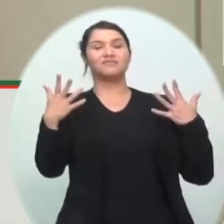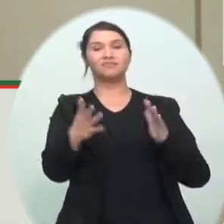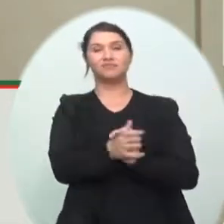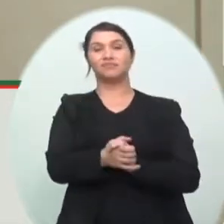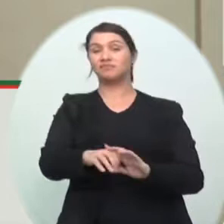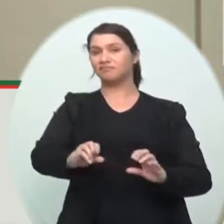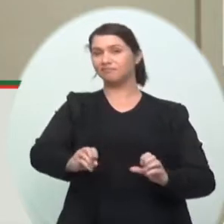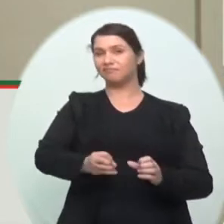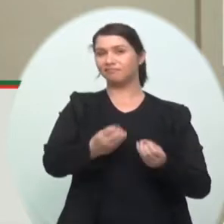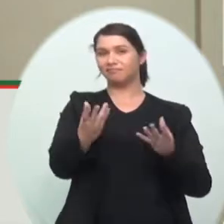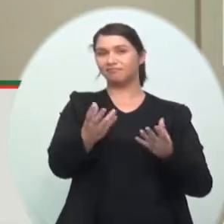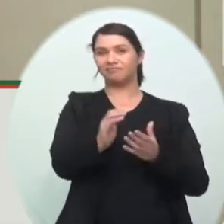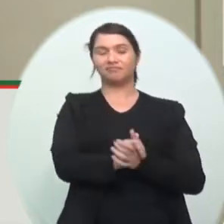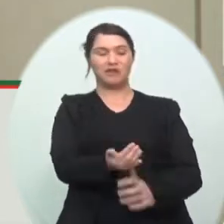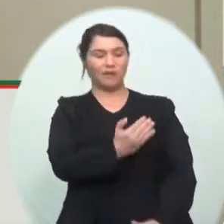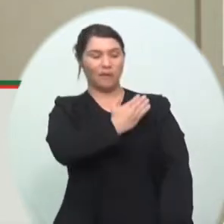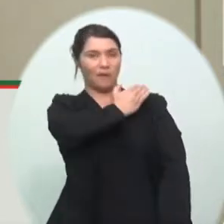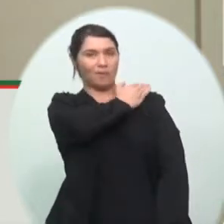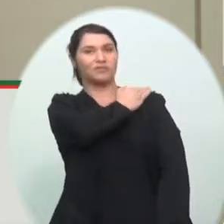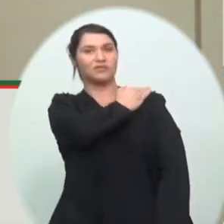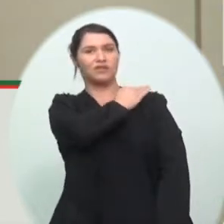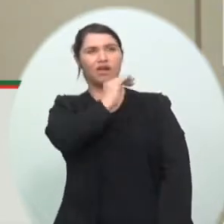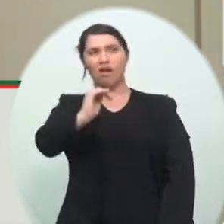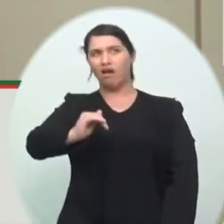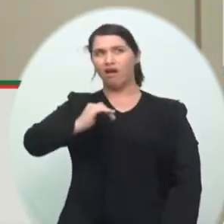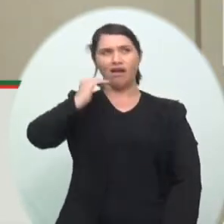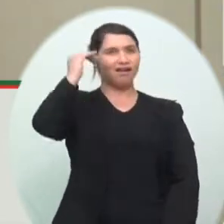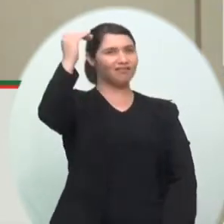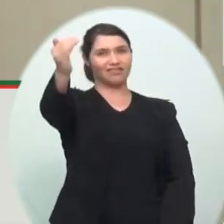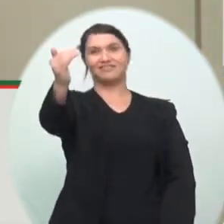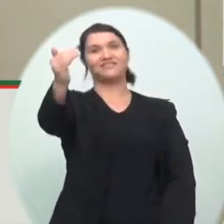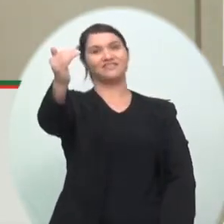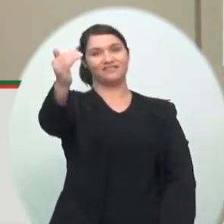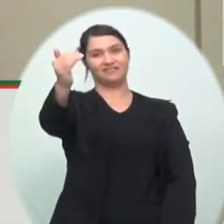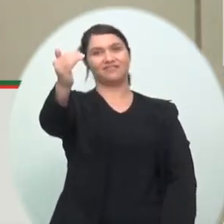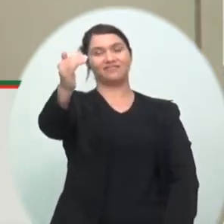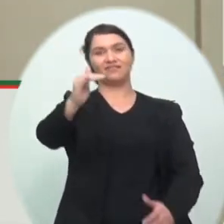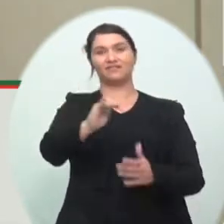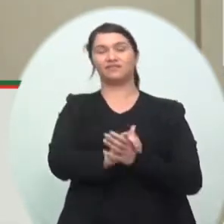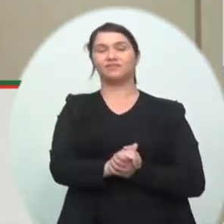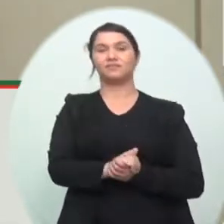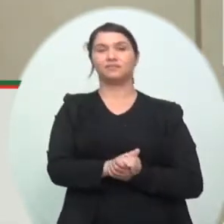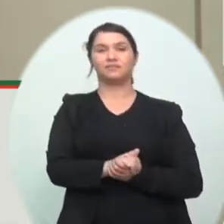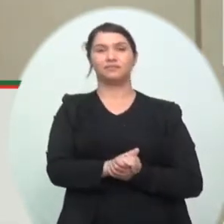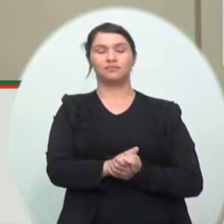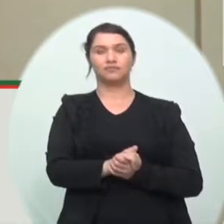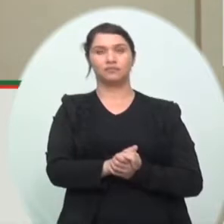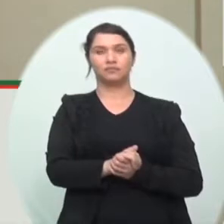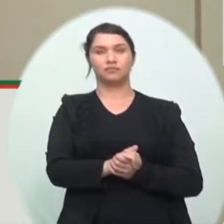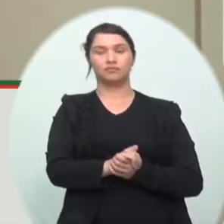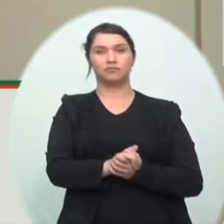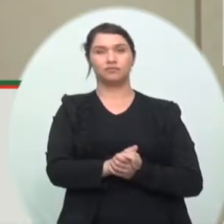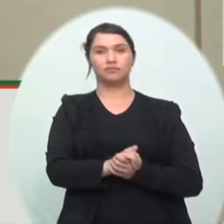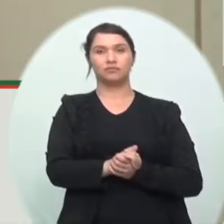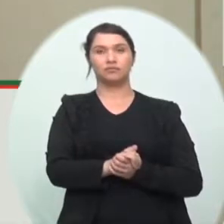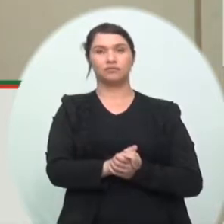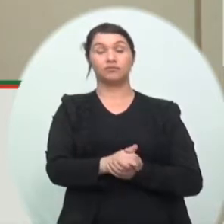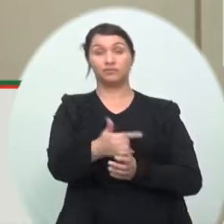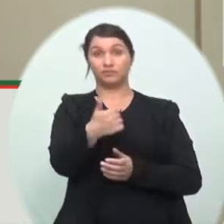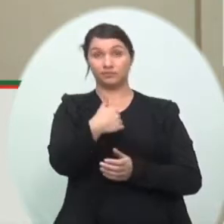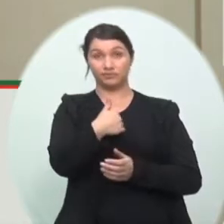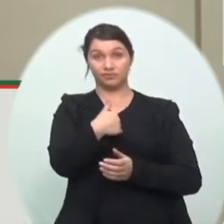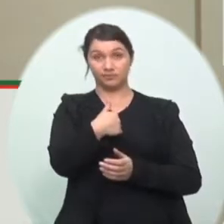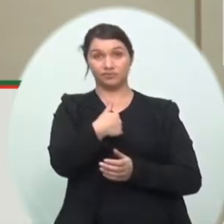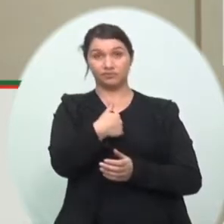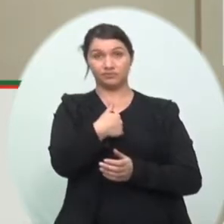Esse comandante ele vai muito, muito, muito além. Como presidente do Consegue Centro, como amigo da 6ª Região, eu